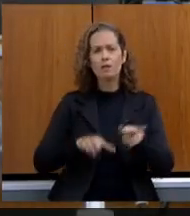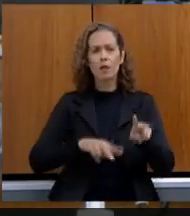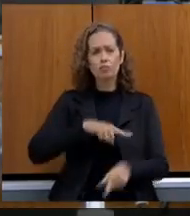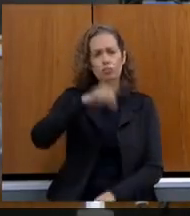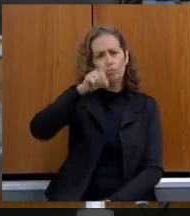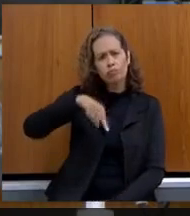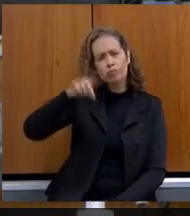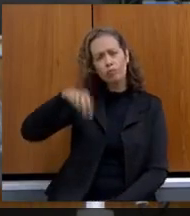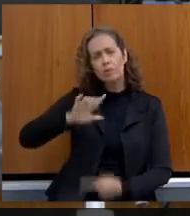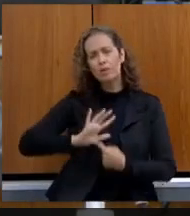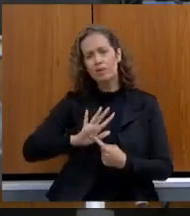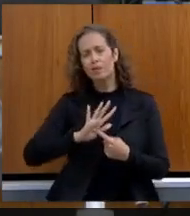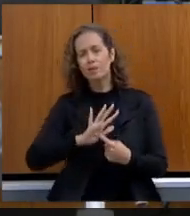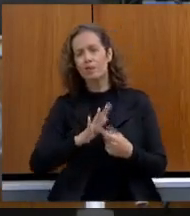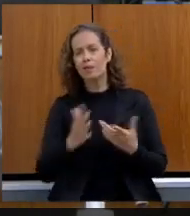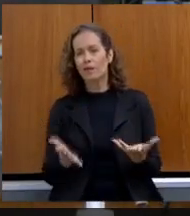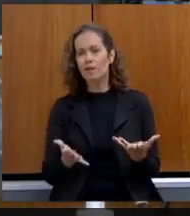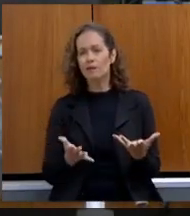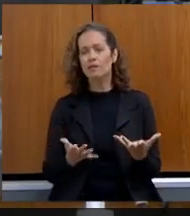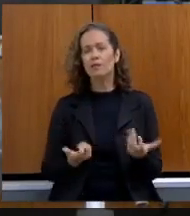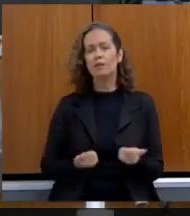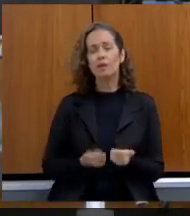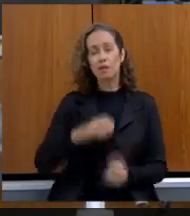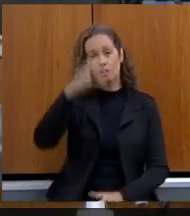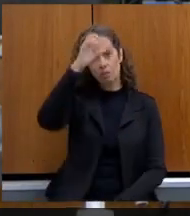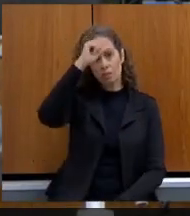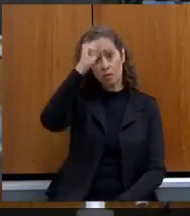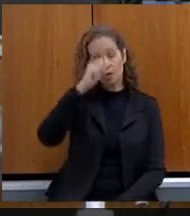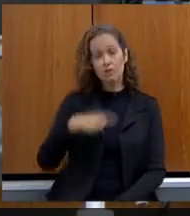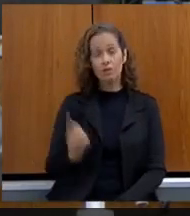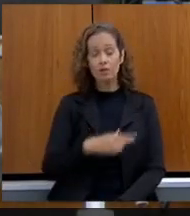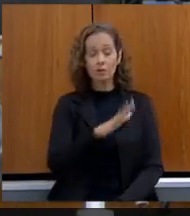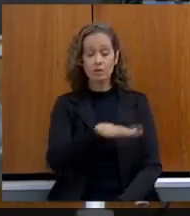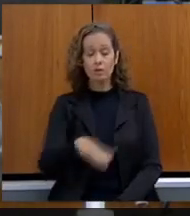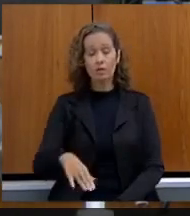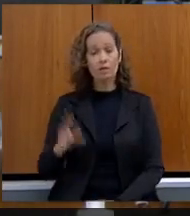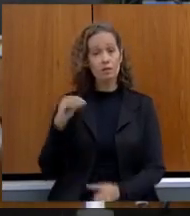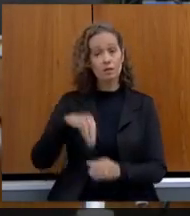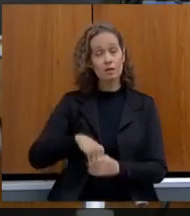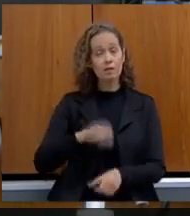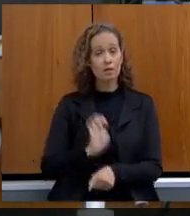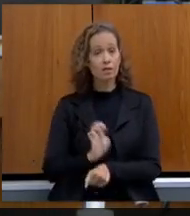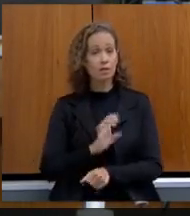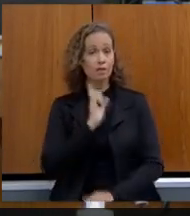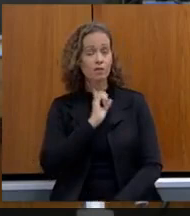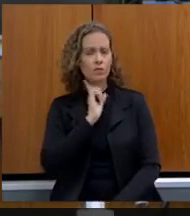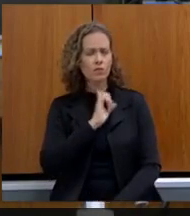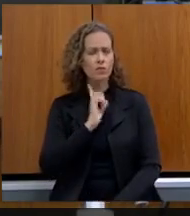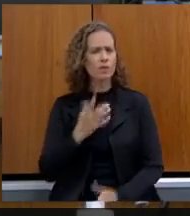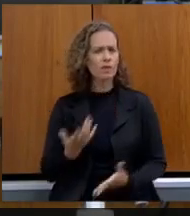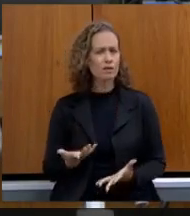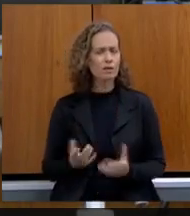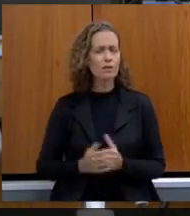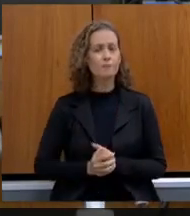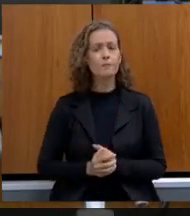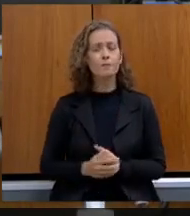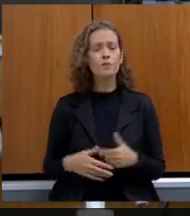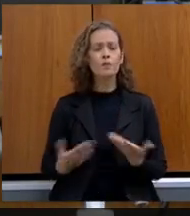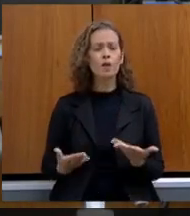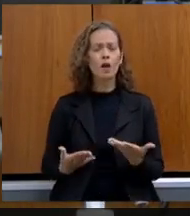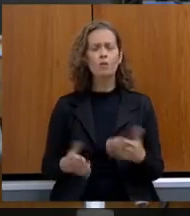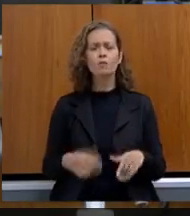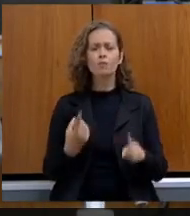indicadores do aprende a aprendizagem das nossas crianças aqui em Minas a que se deve o